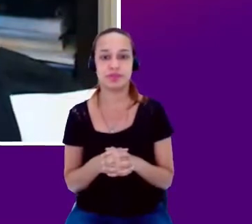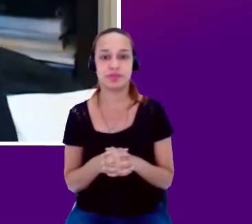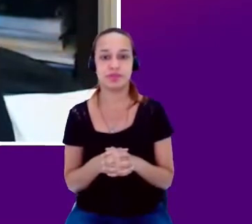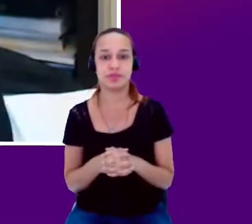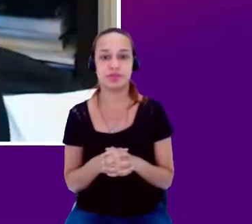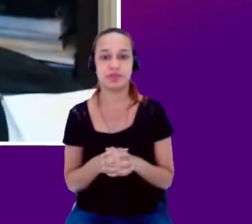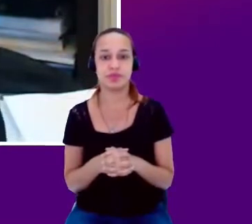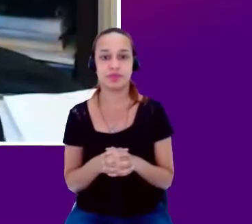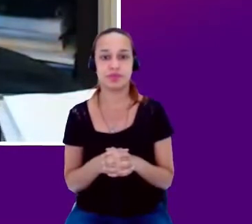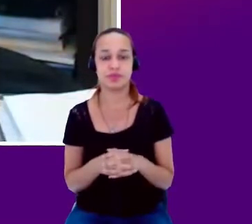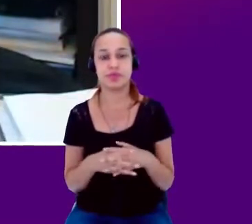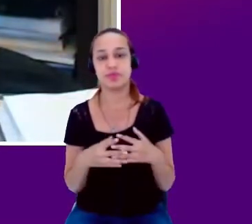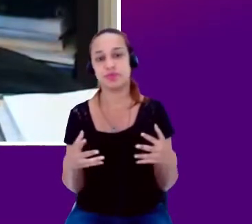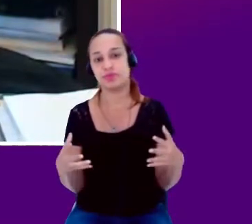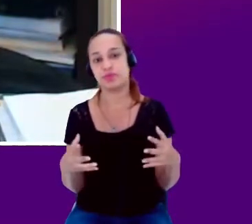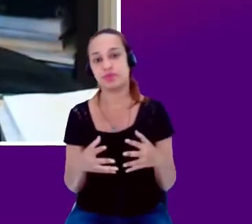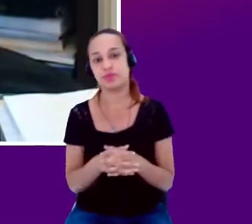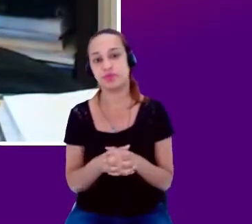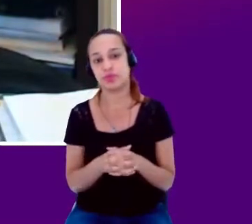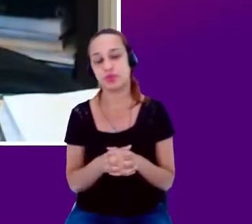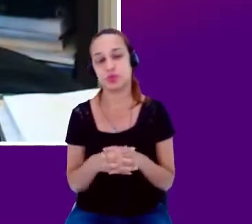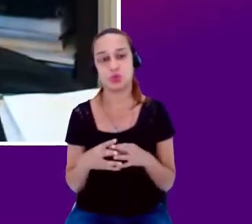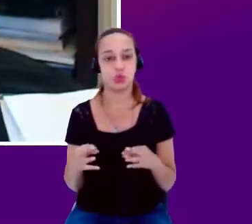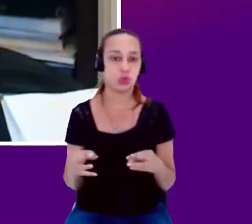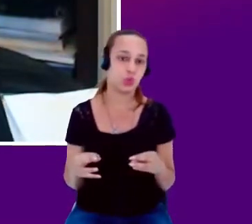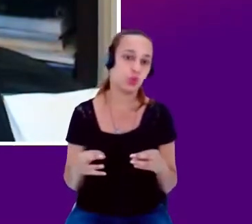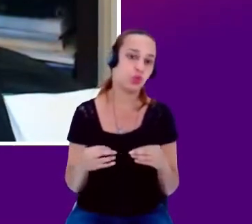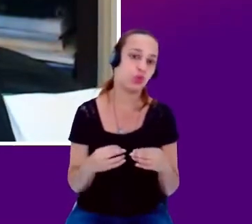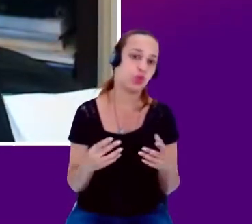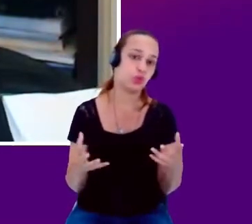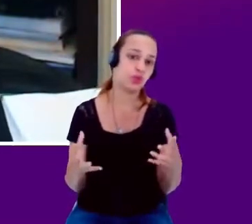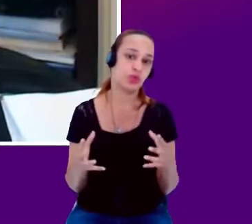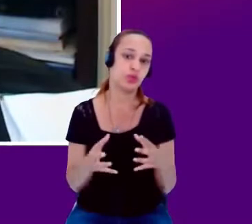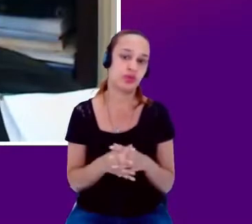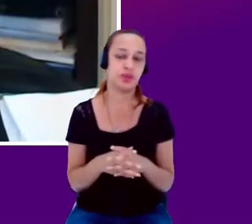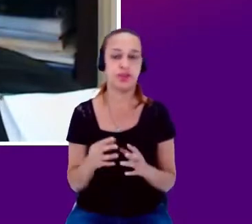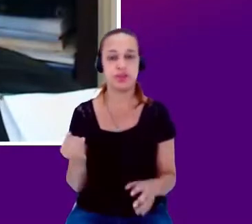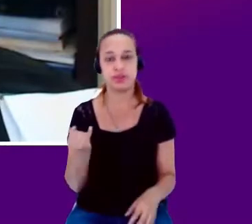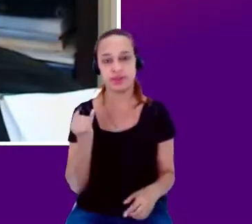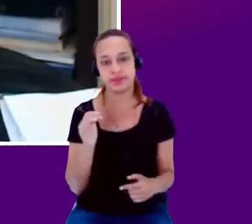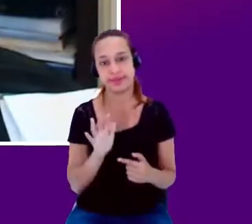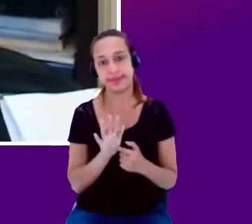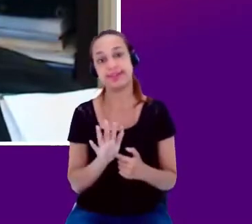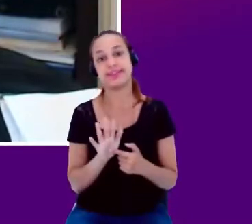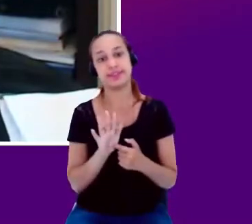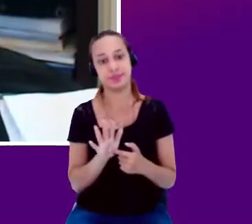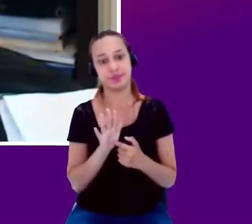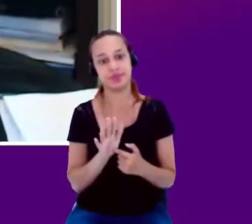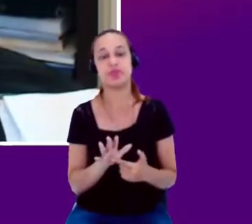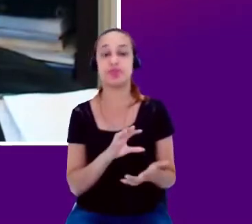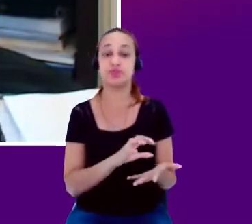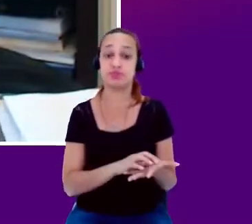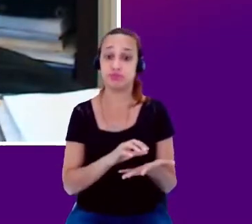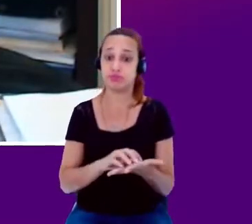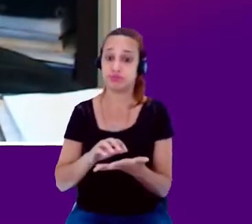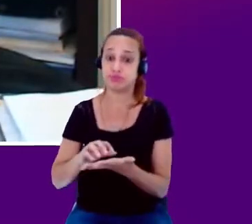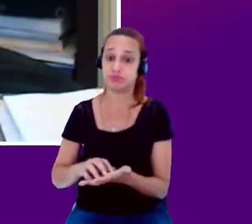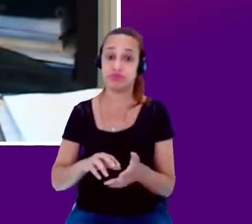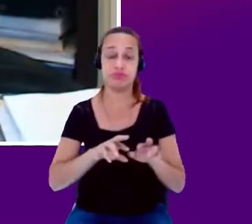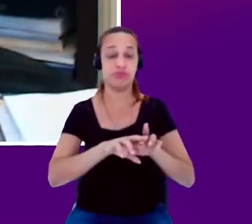e outros, na verdade, não apenas. Na verdade, como a lei é transversal, ela tem uma ampla incidência sobre todos os setores